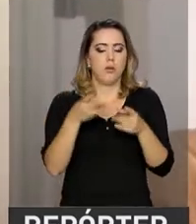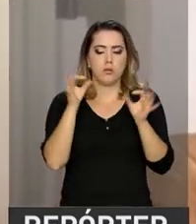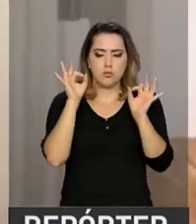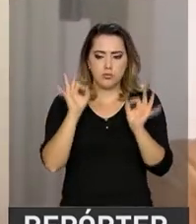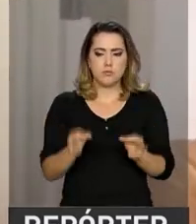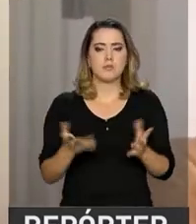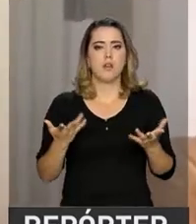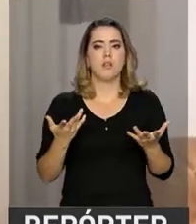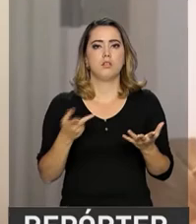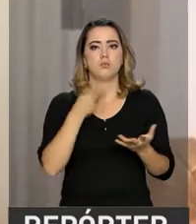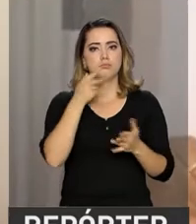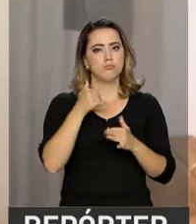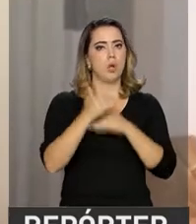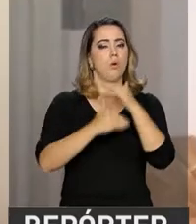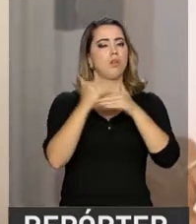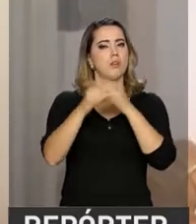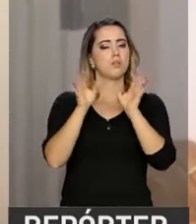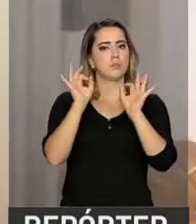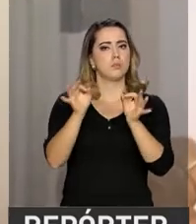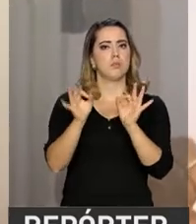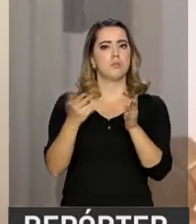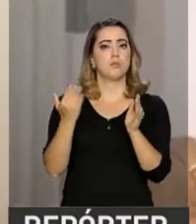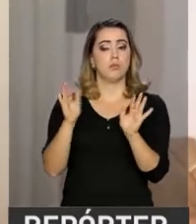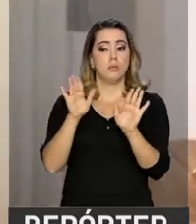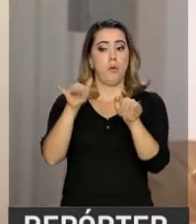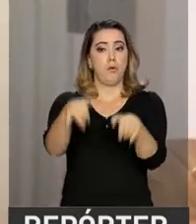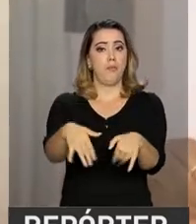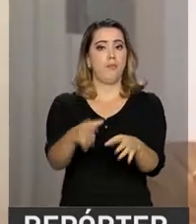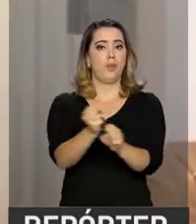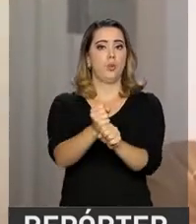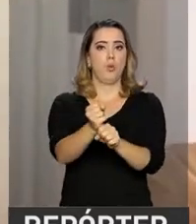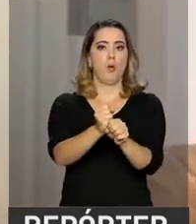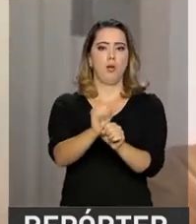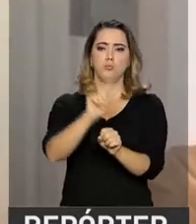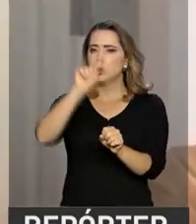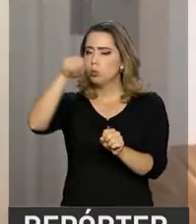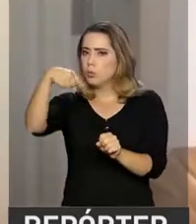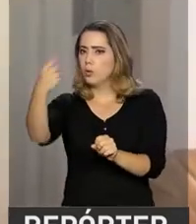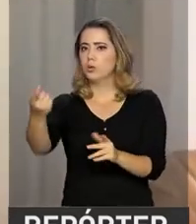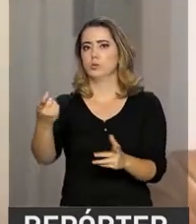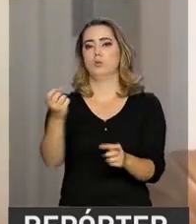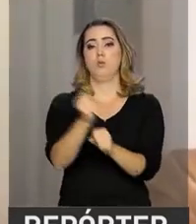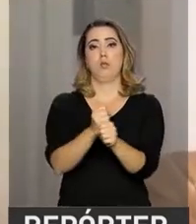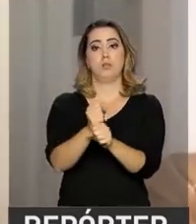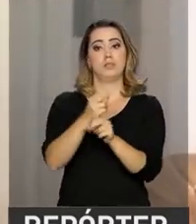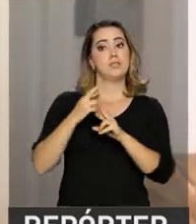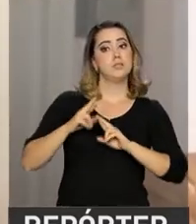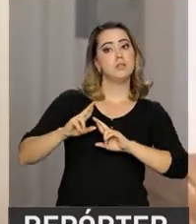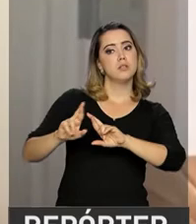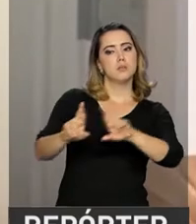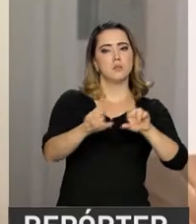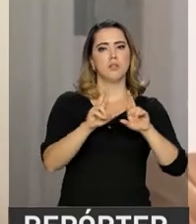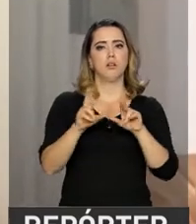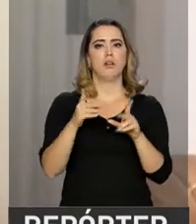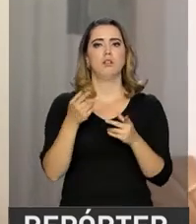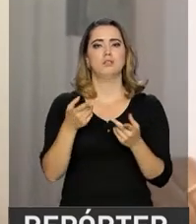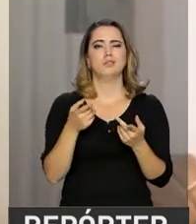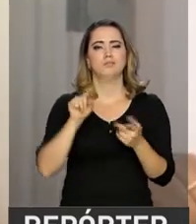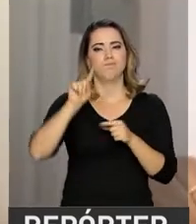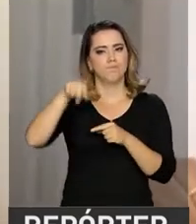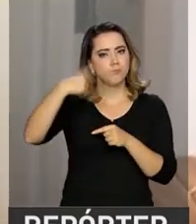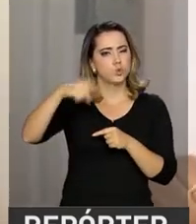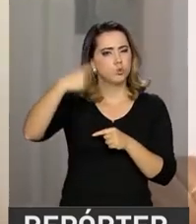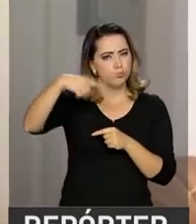é, o crescimento até o final do ano, o crescimento do próximo ano e o crescimento esperado dos